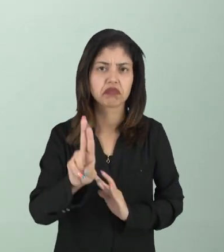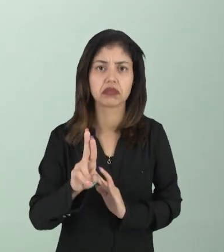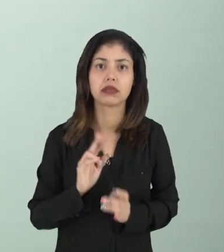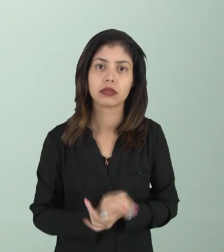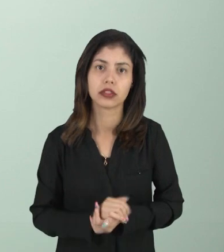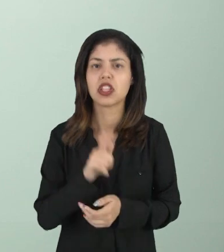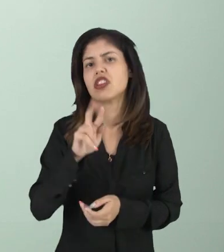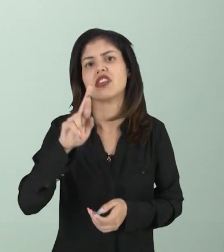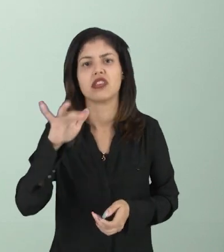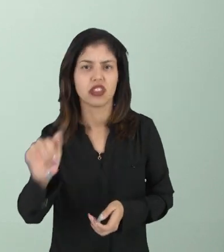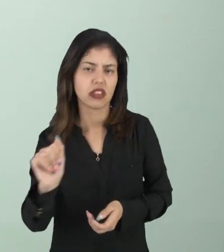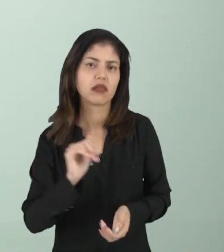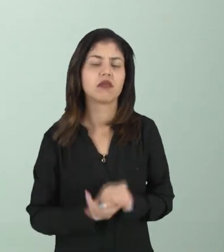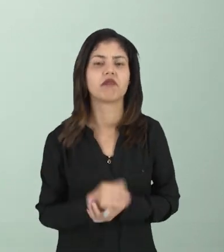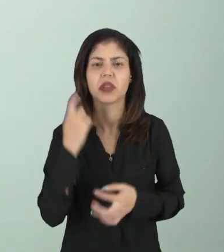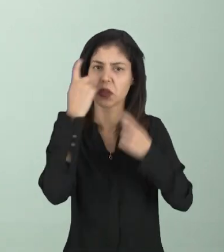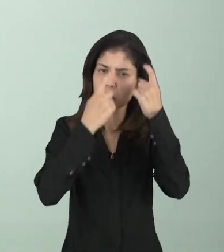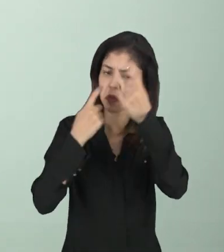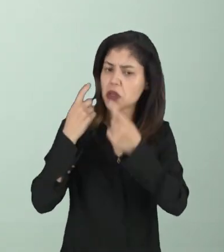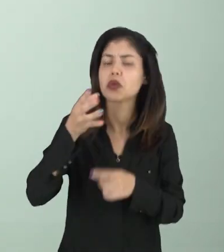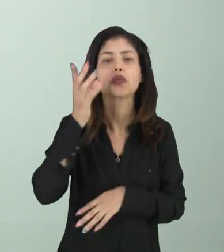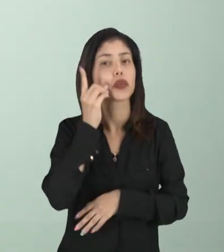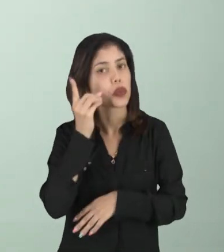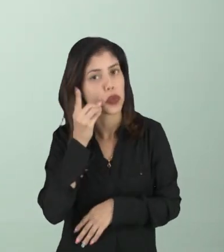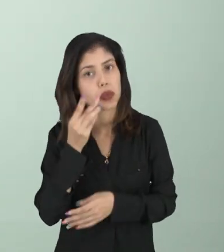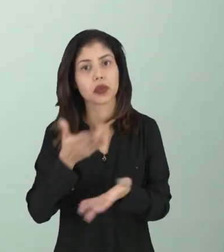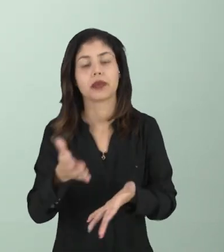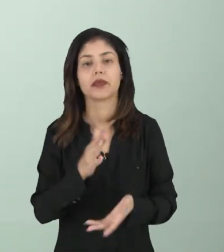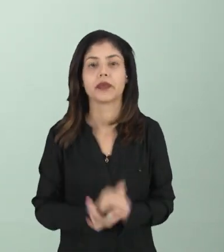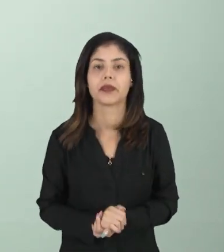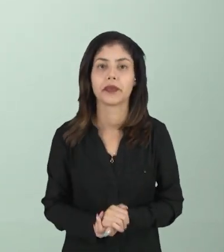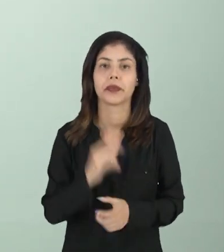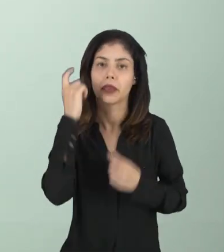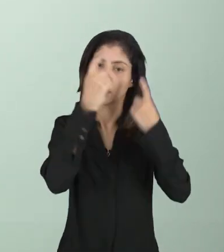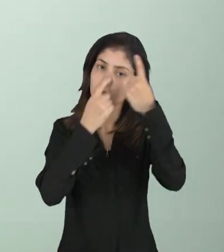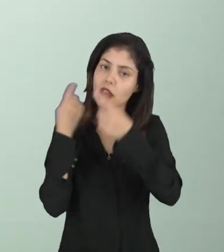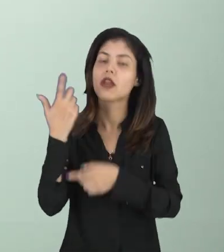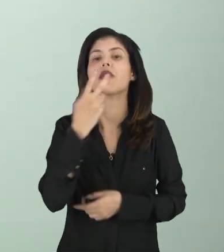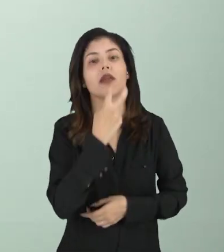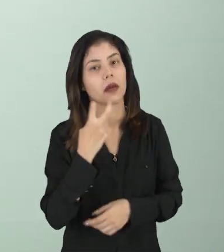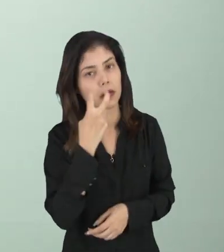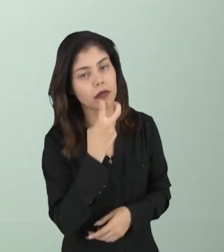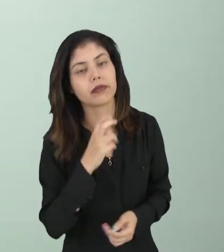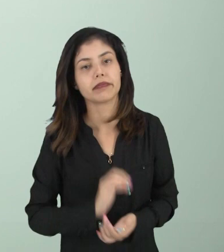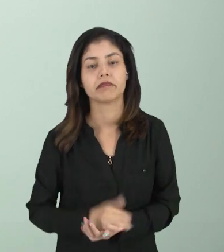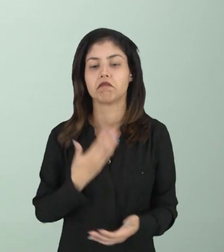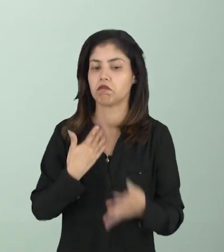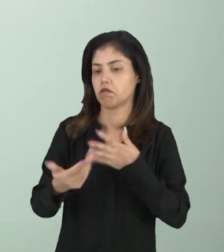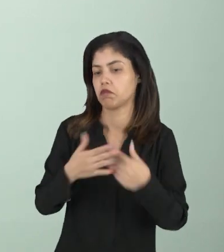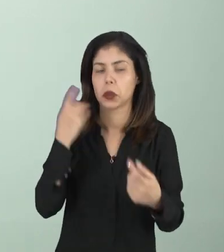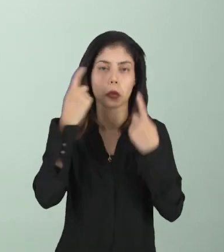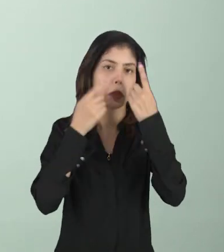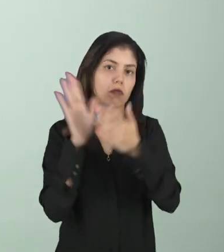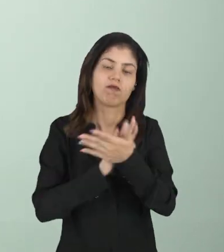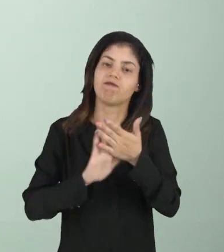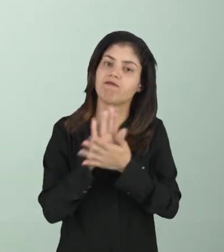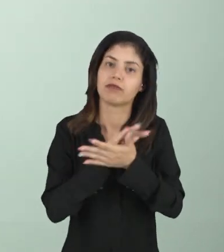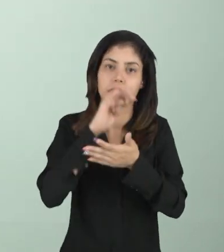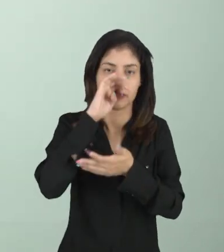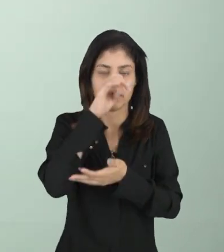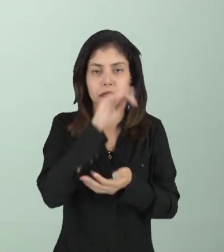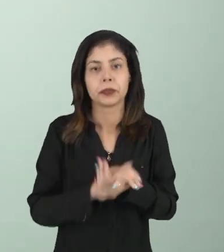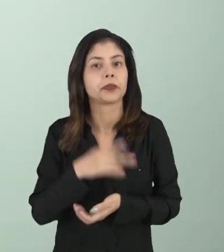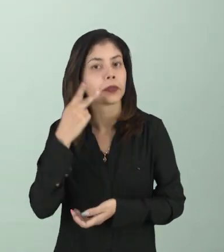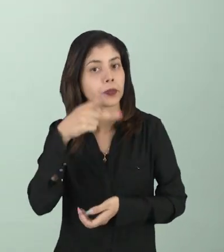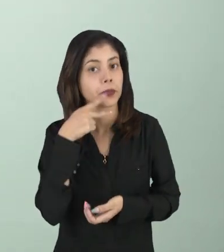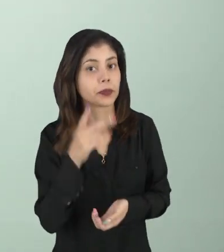utiliza gírias, ele utiliza expressões do cotidiano, expressões da oralidade, ele não tem preocupação nenhuma. Ele